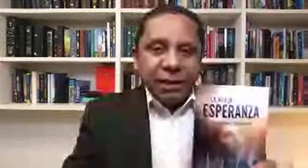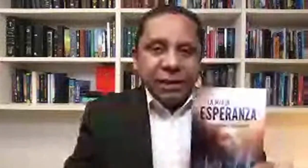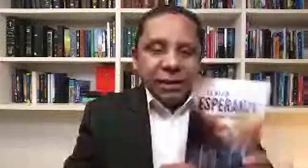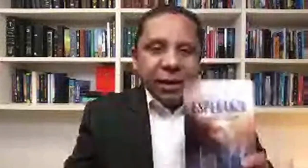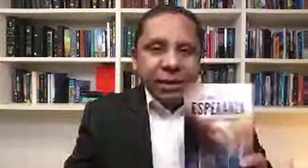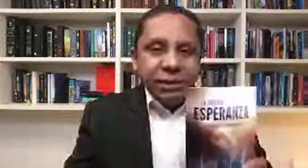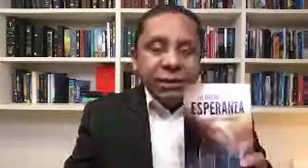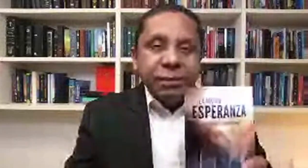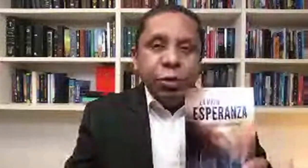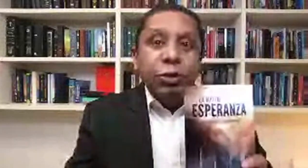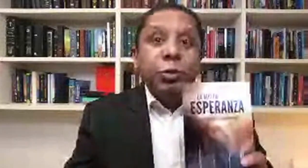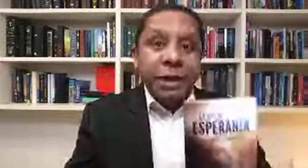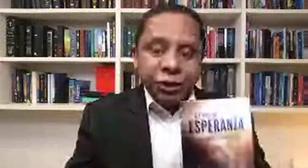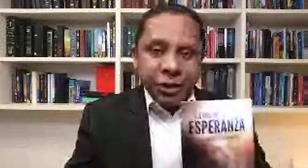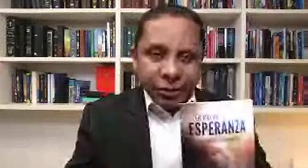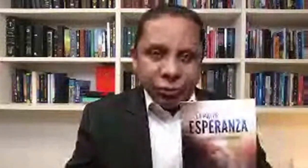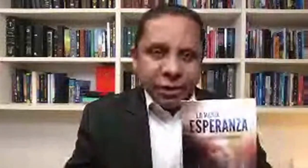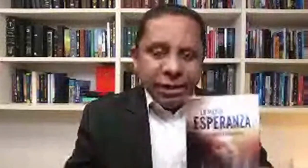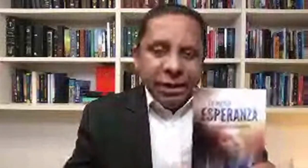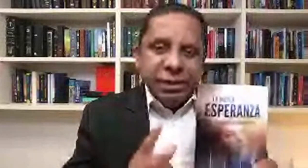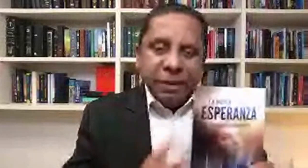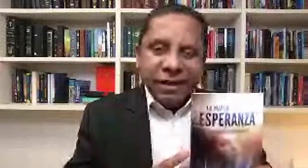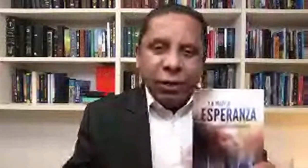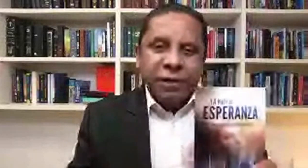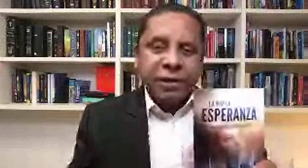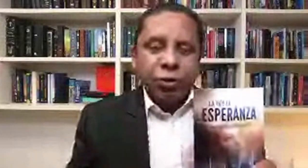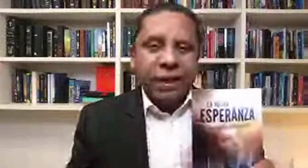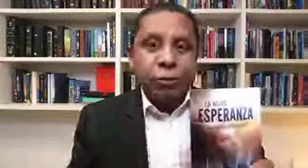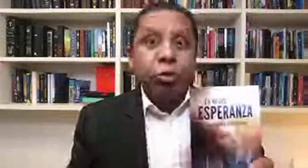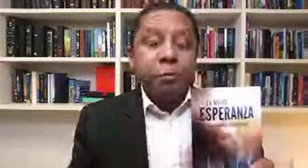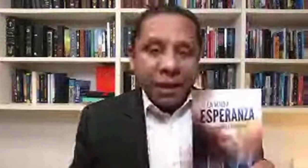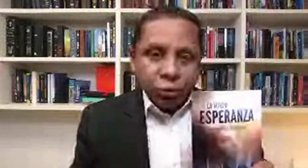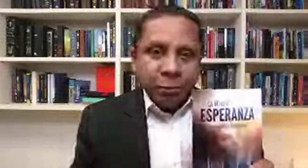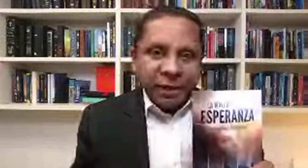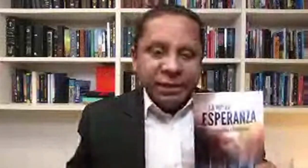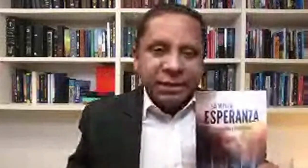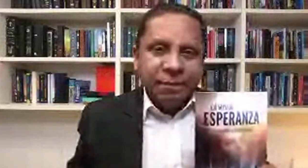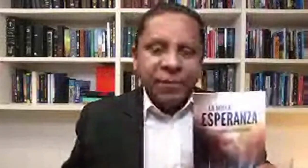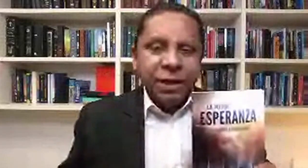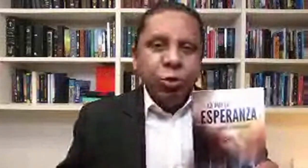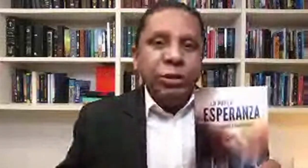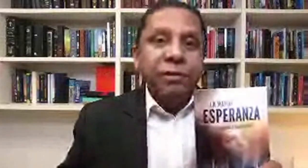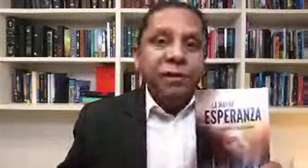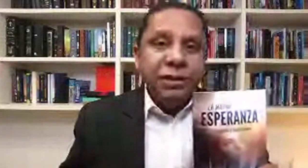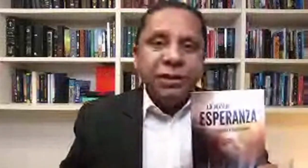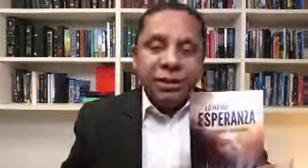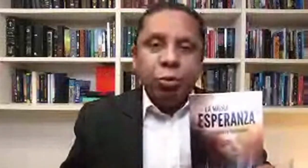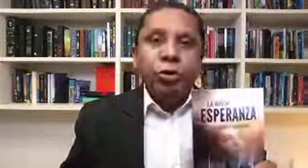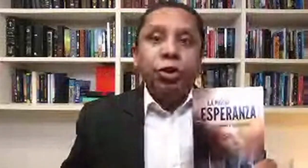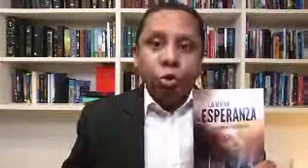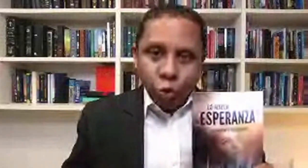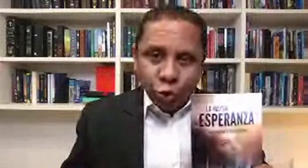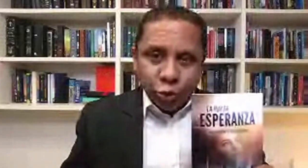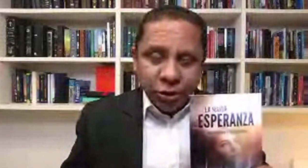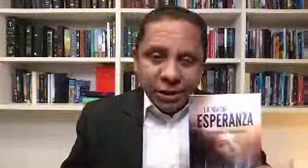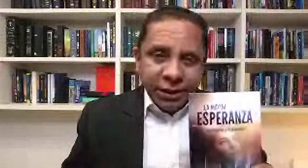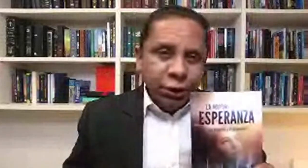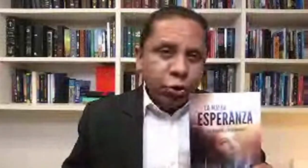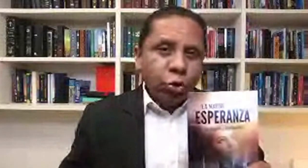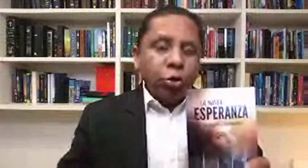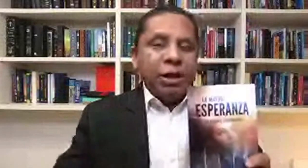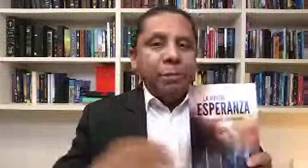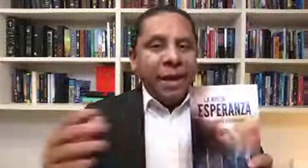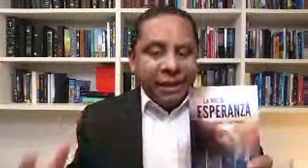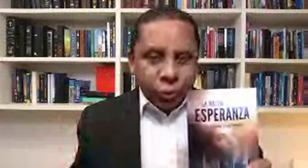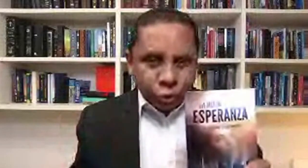está distribuindo este ano. Esse material vai ser usado no Impacto Esperança no dia 25 de julho,